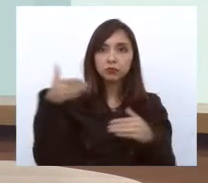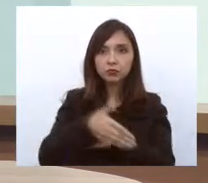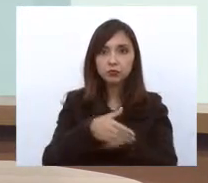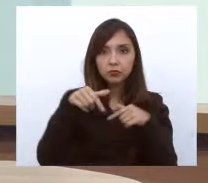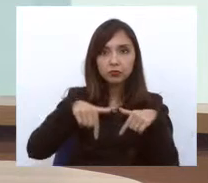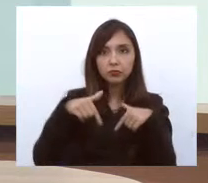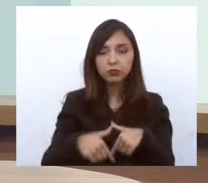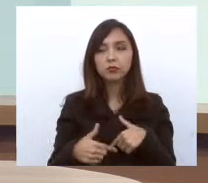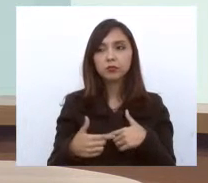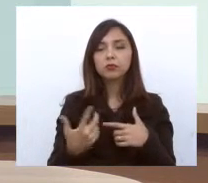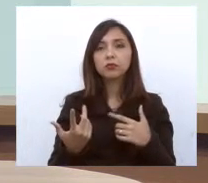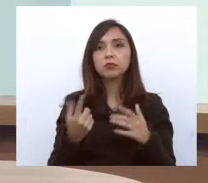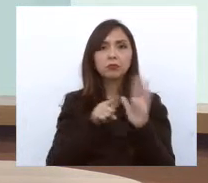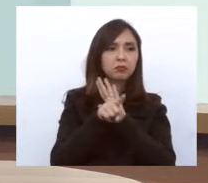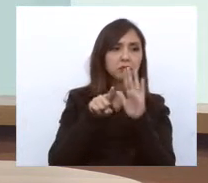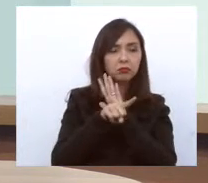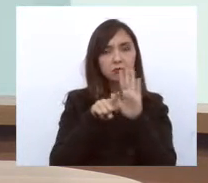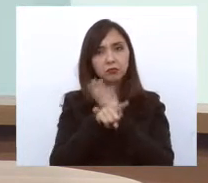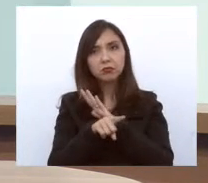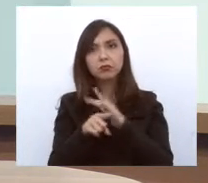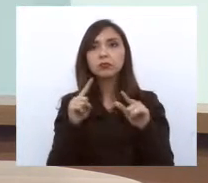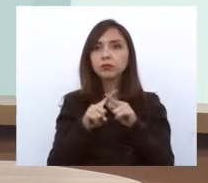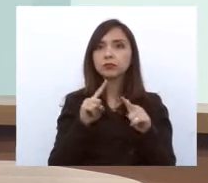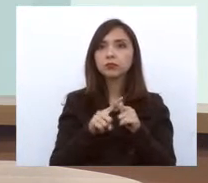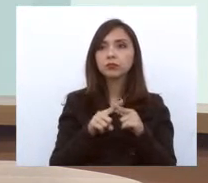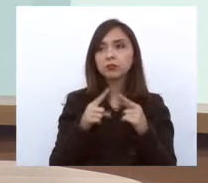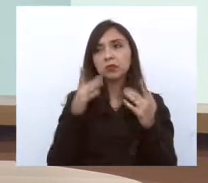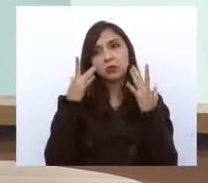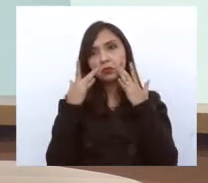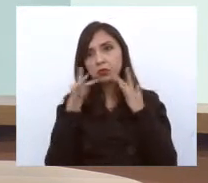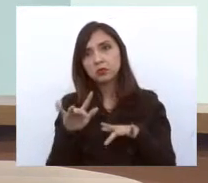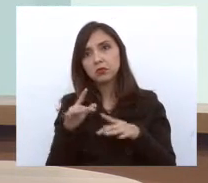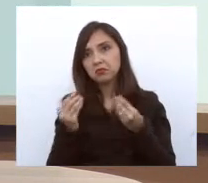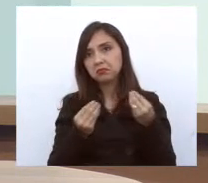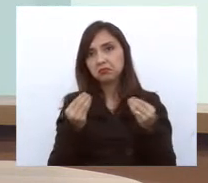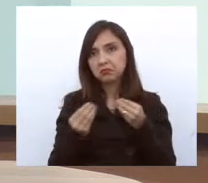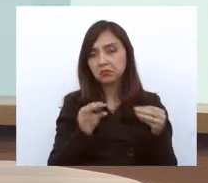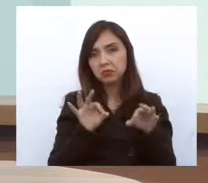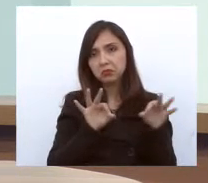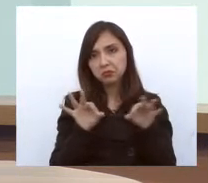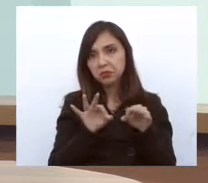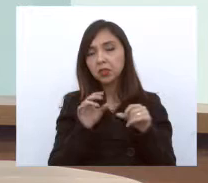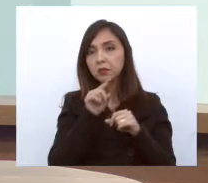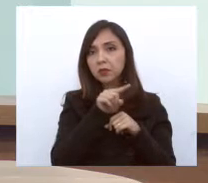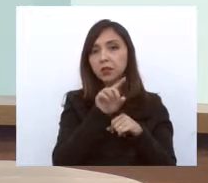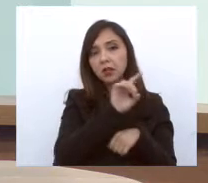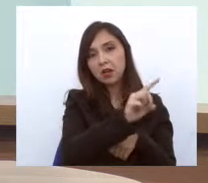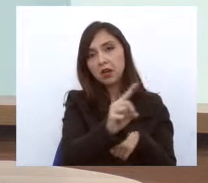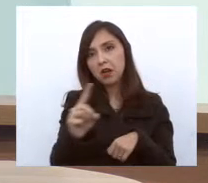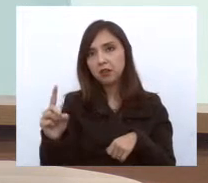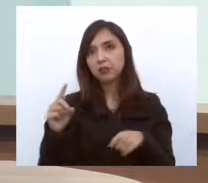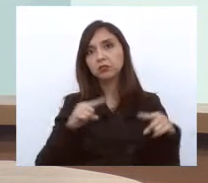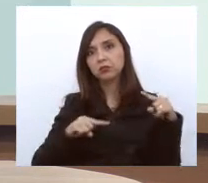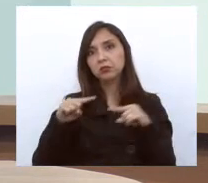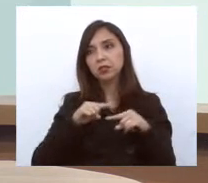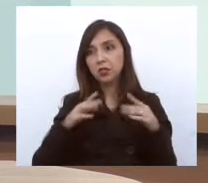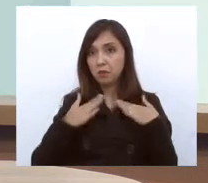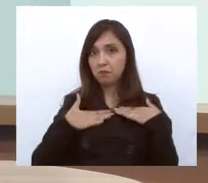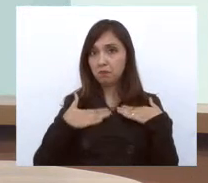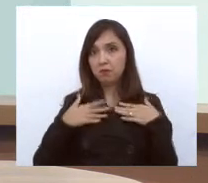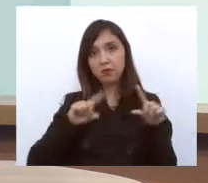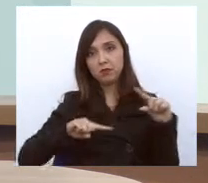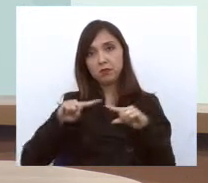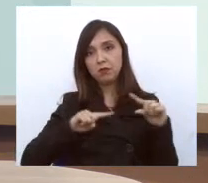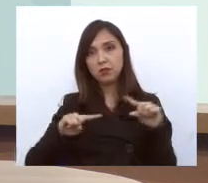para fazer os questionamentos, vereador, porque eu não sei se, como é que funciona no mandato de cada uma de vossas excelências, mas no meu